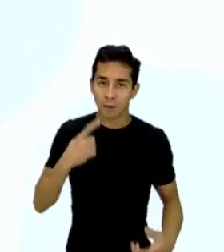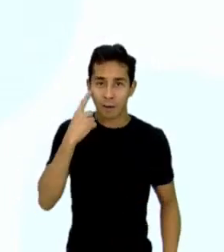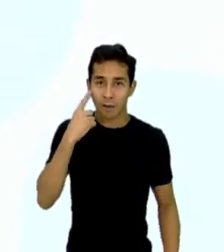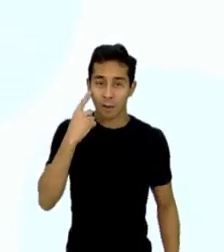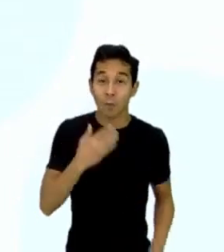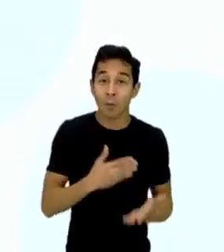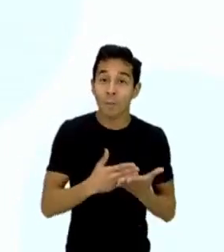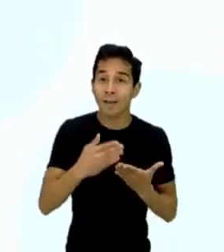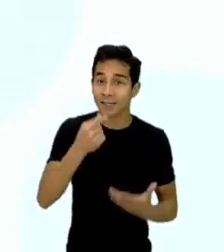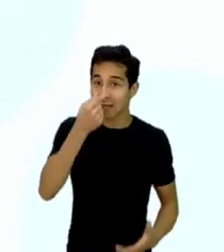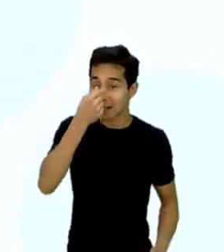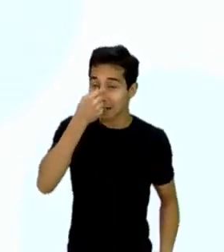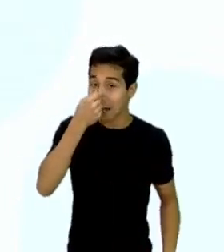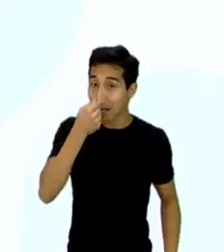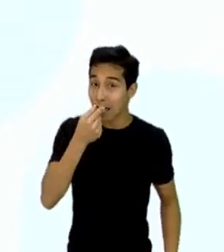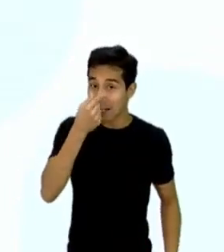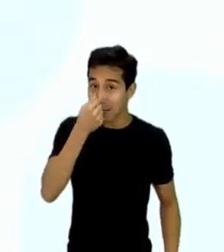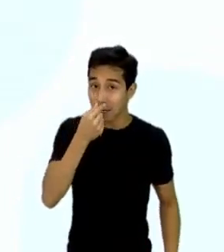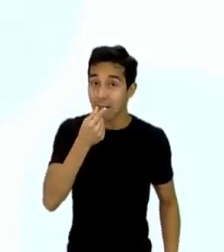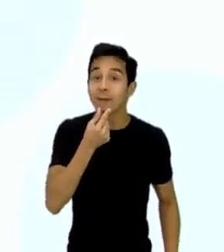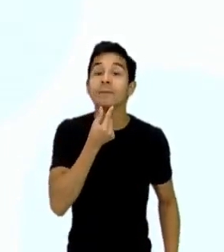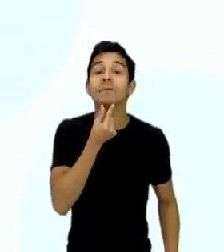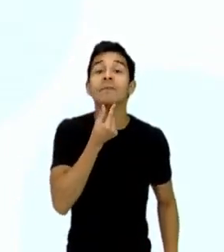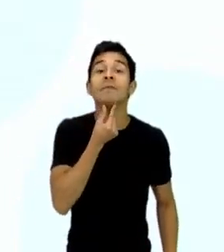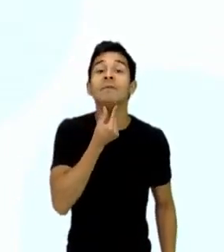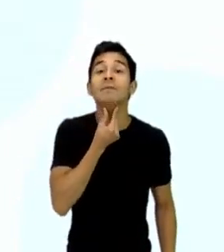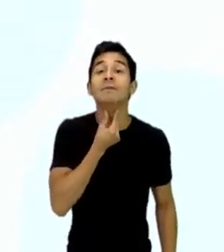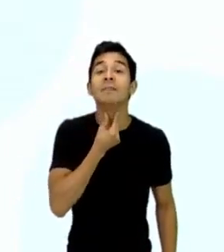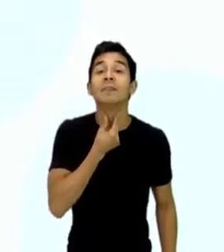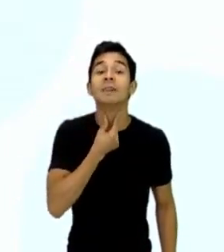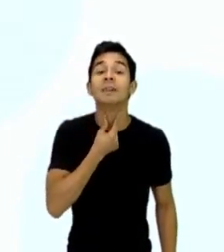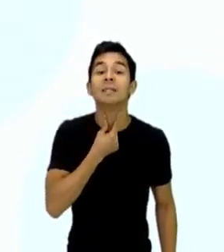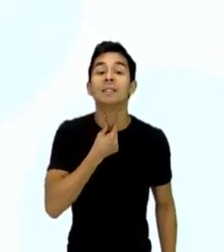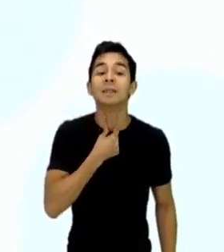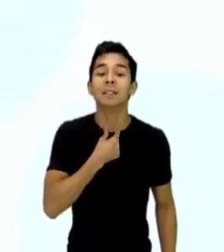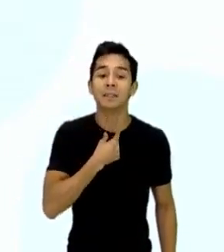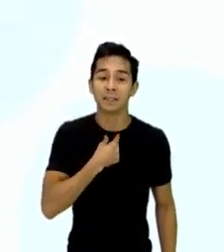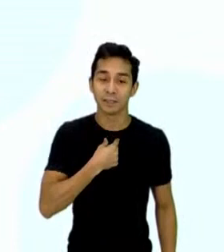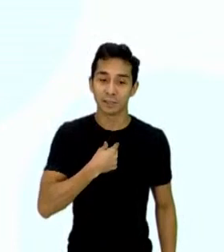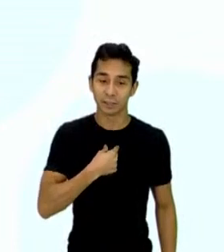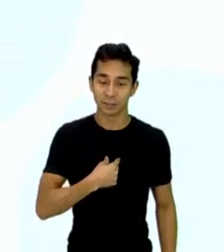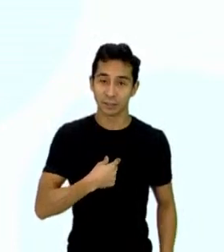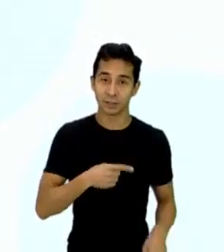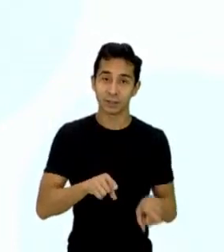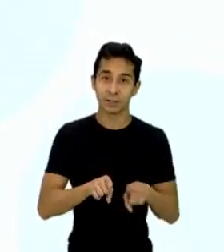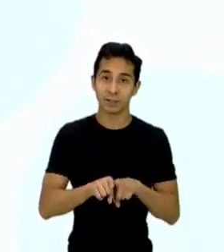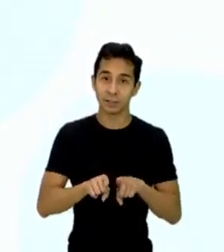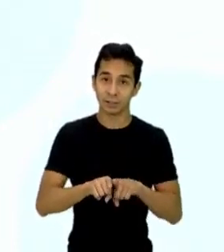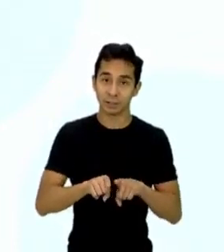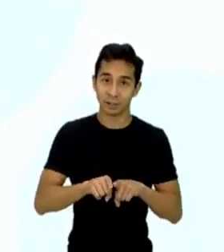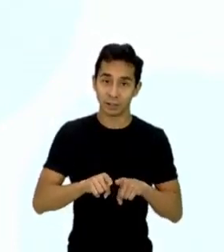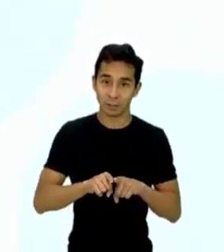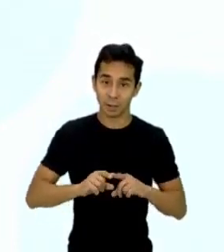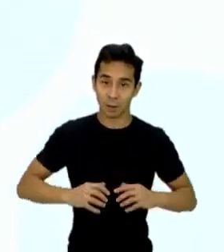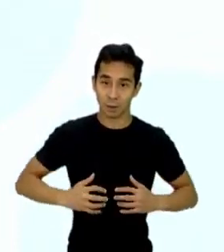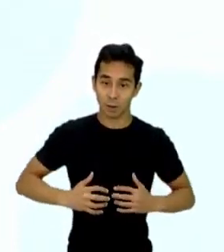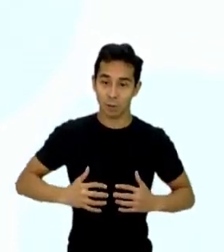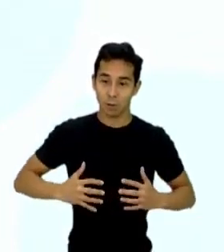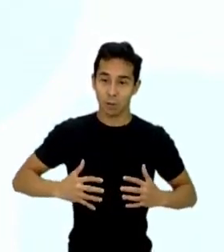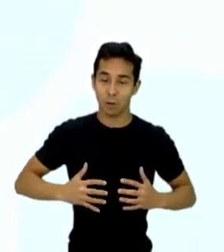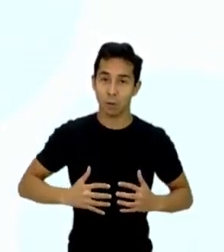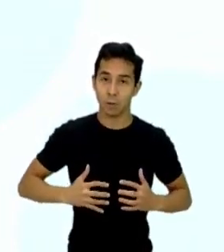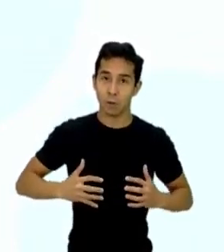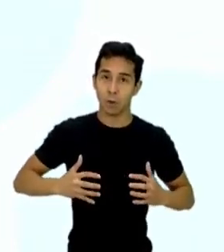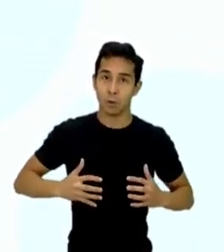Narina, faringe de novo, a laringe, a traqueia e o diafragma, que ajuda a gente a manter a respiração